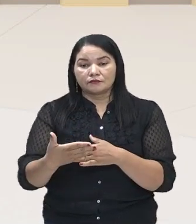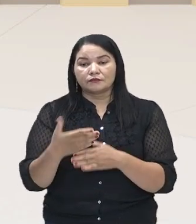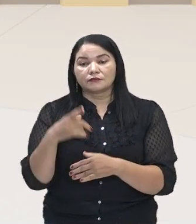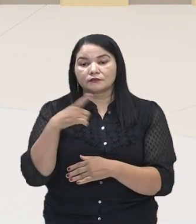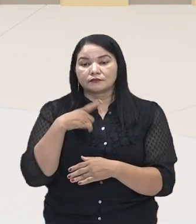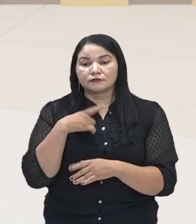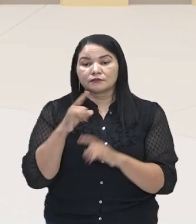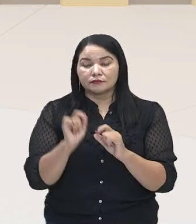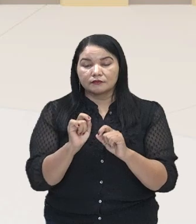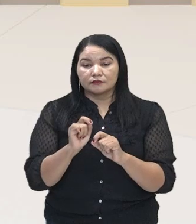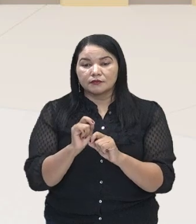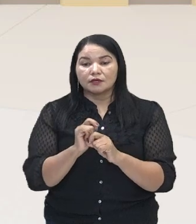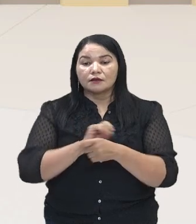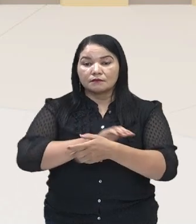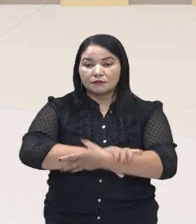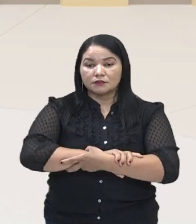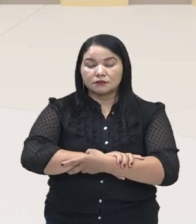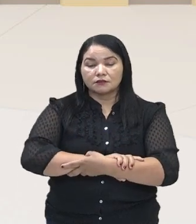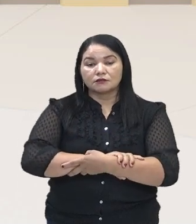temos aí parcerias